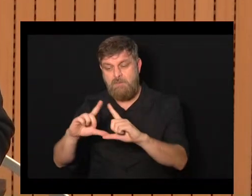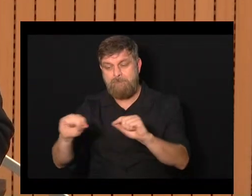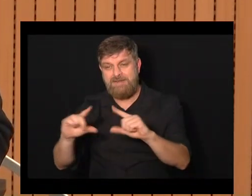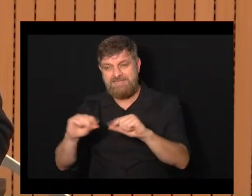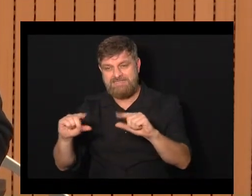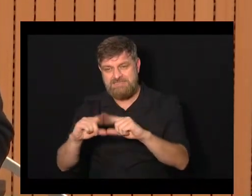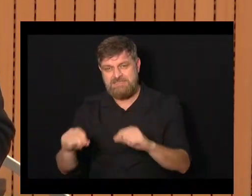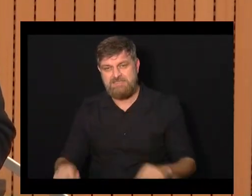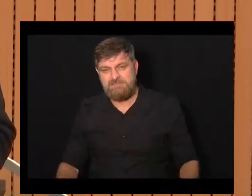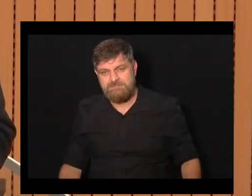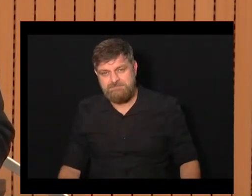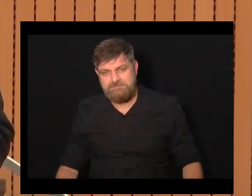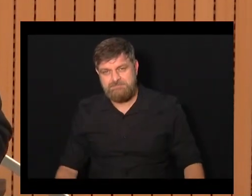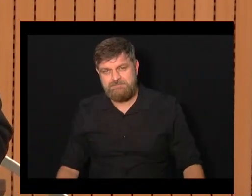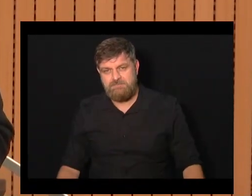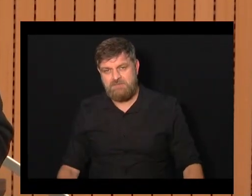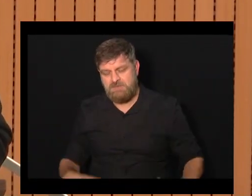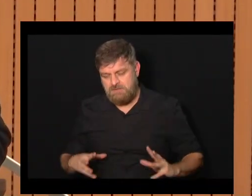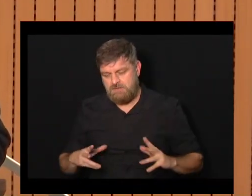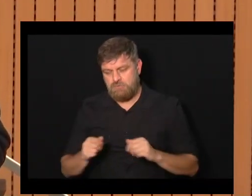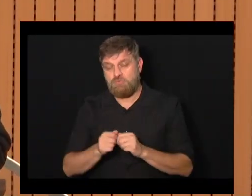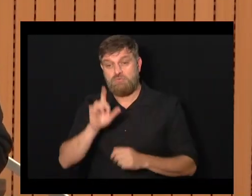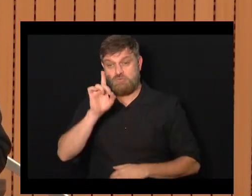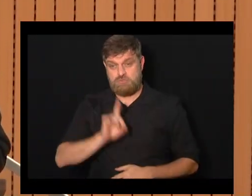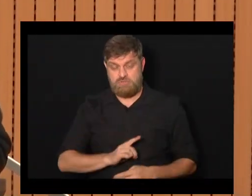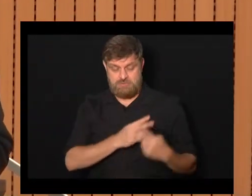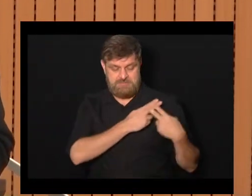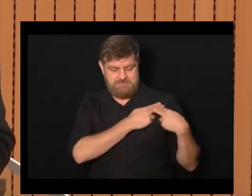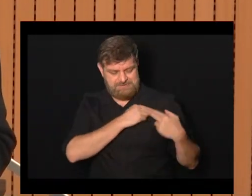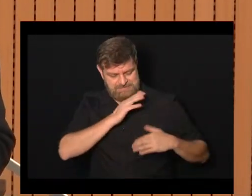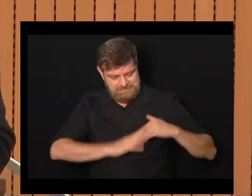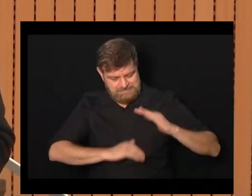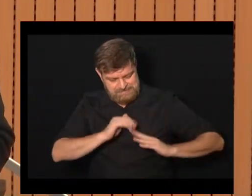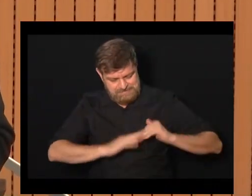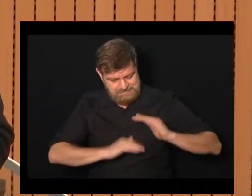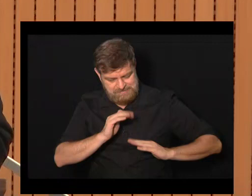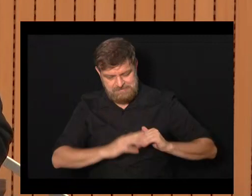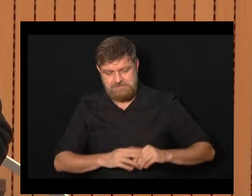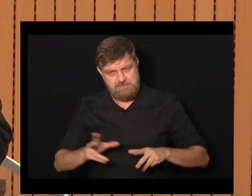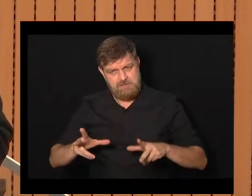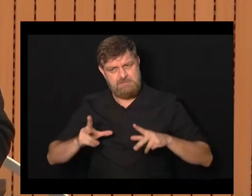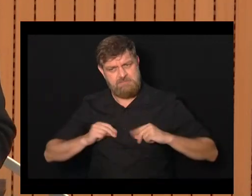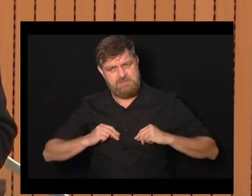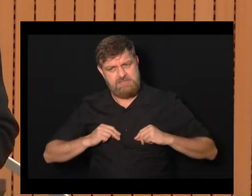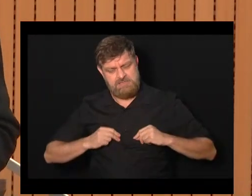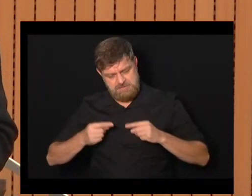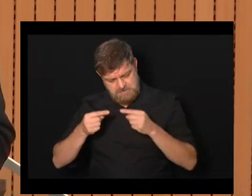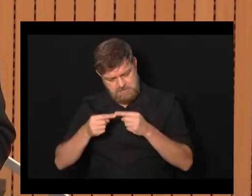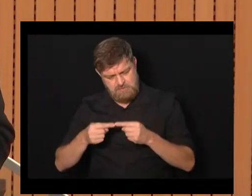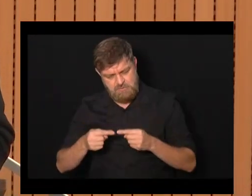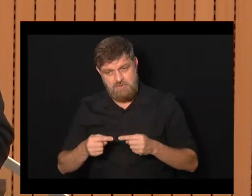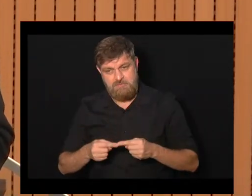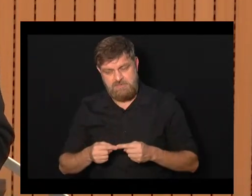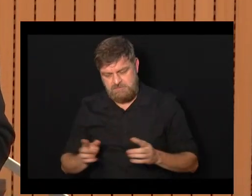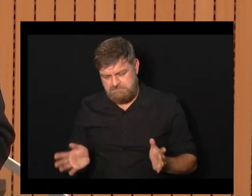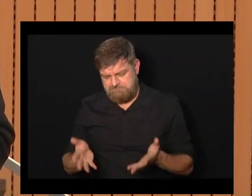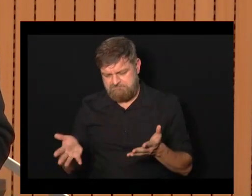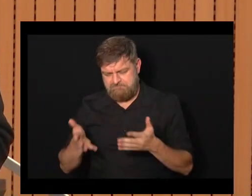Brasília, ao lado do campo, e toda a sua diretoria que é atuante e são merecedores desses